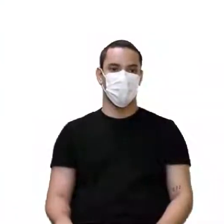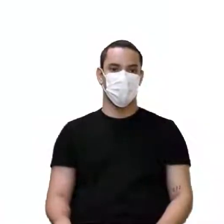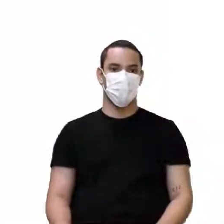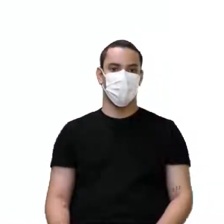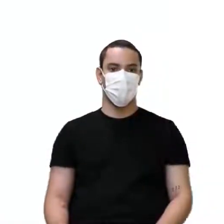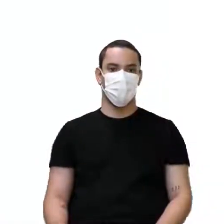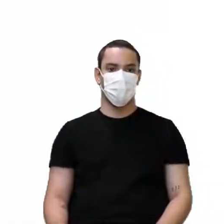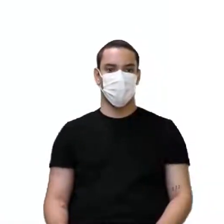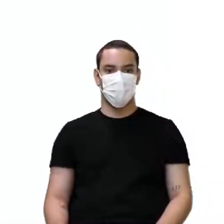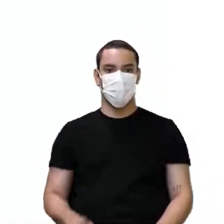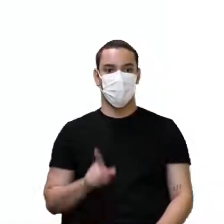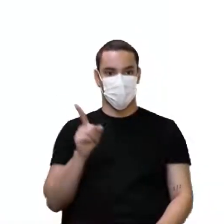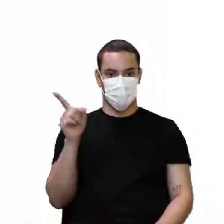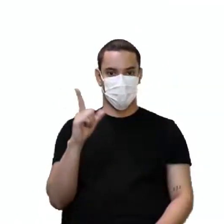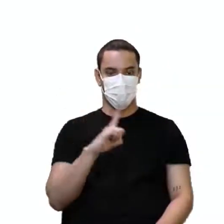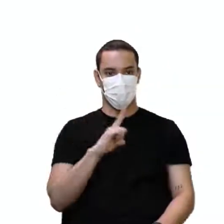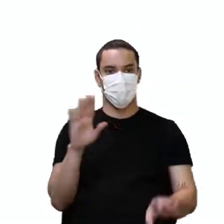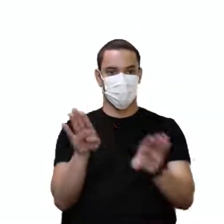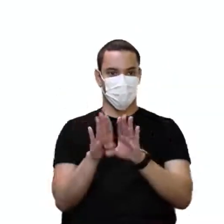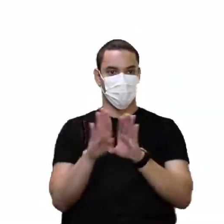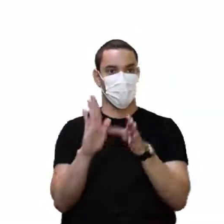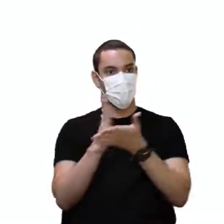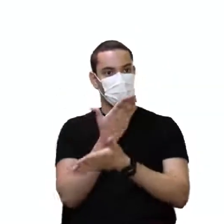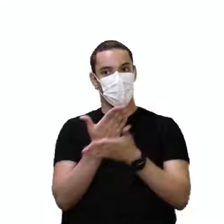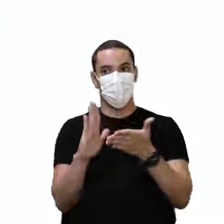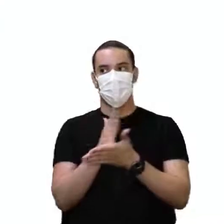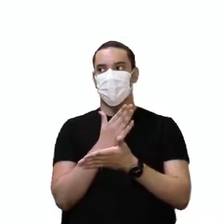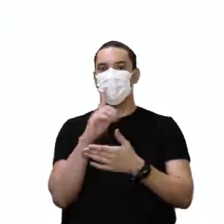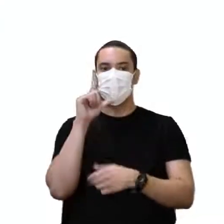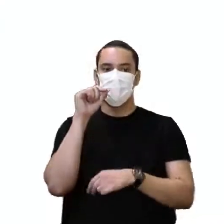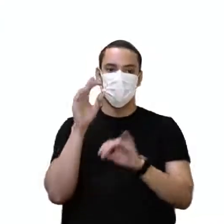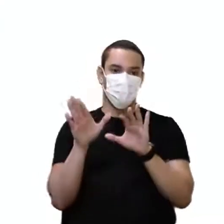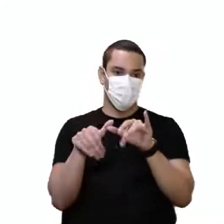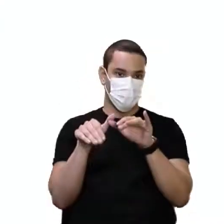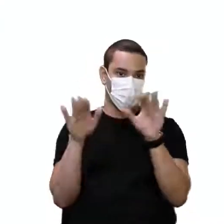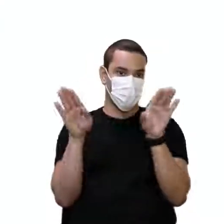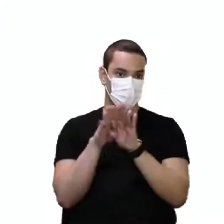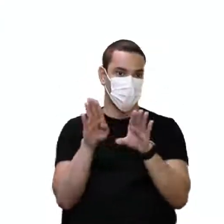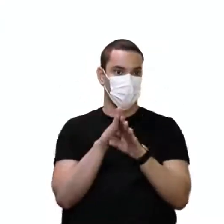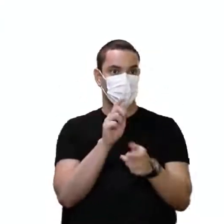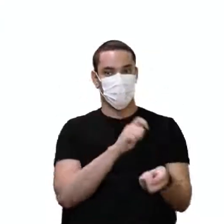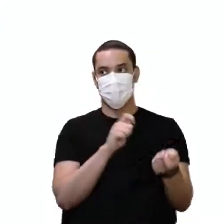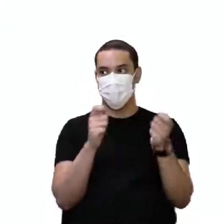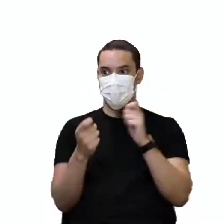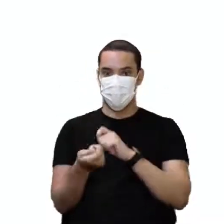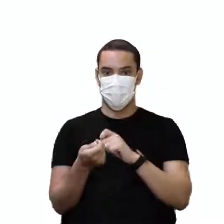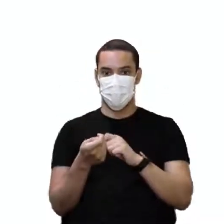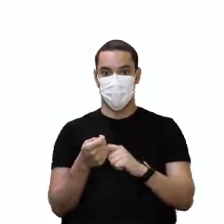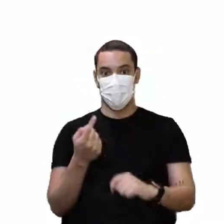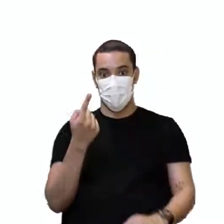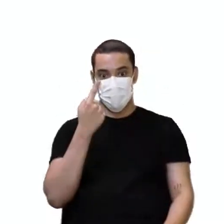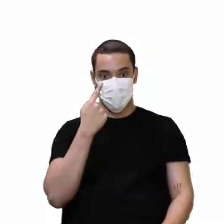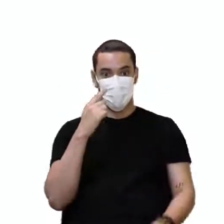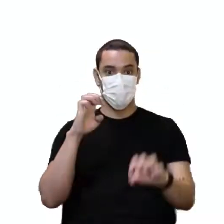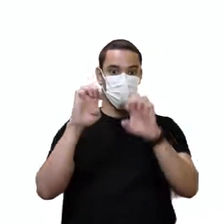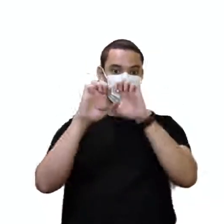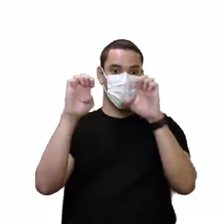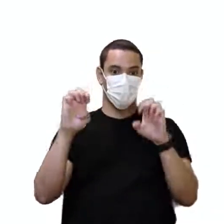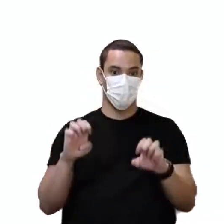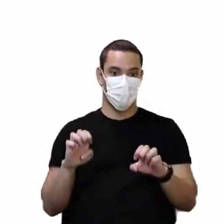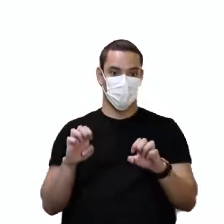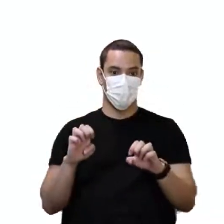aqui? Olha lá, a gente tem algumas aves, tá? E essas aves, olha a estrutura